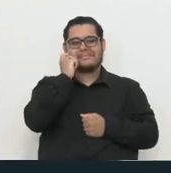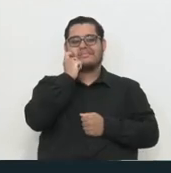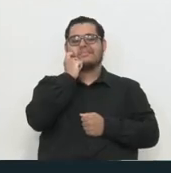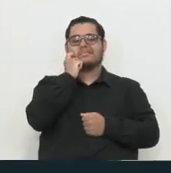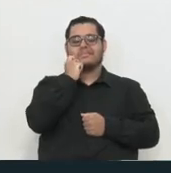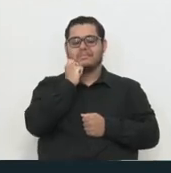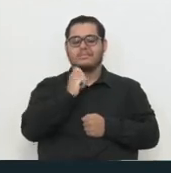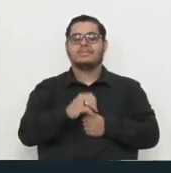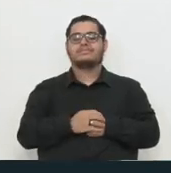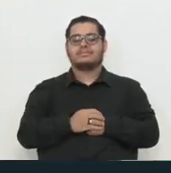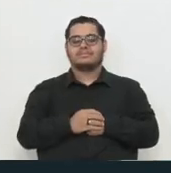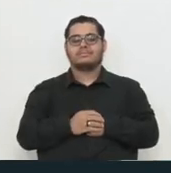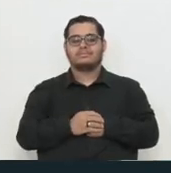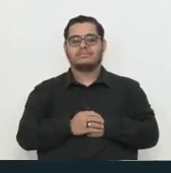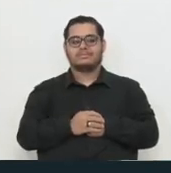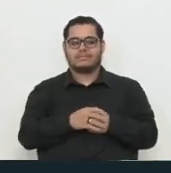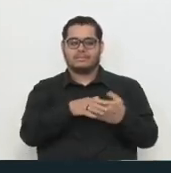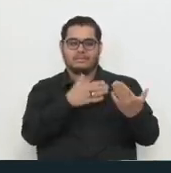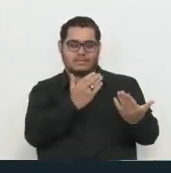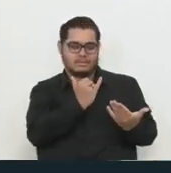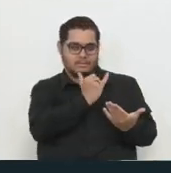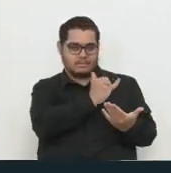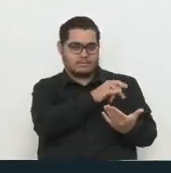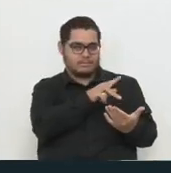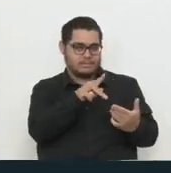para discutir esse presente